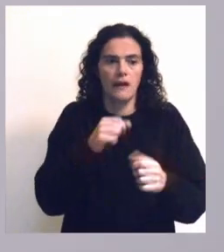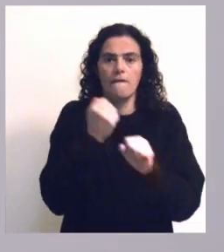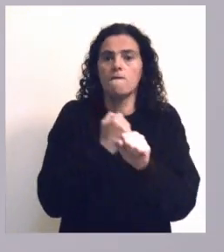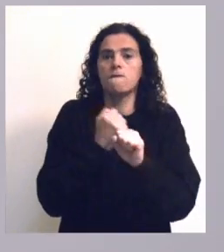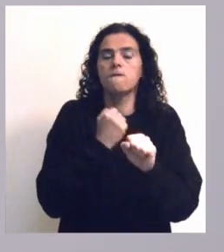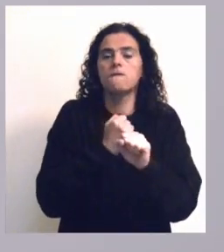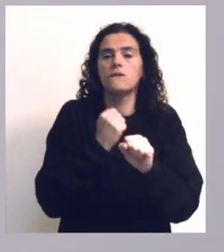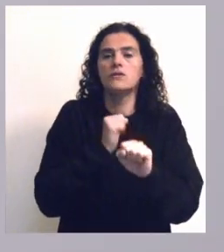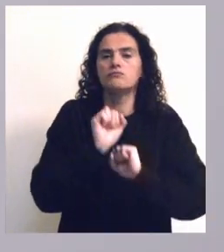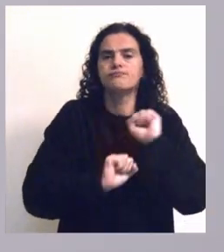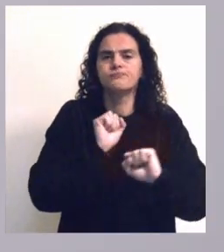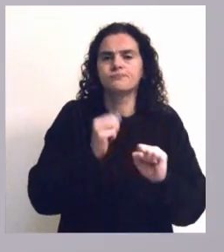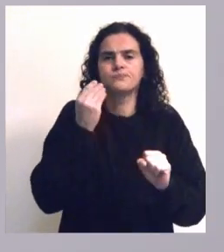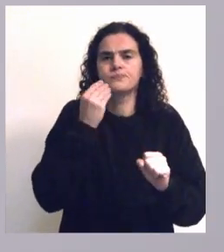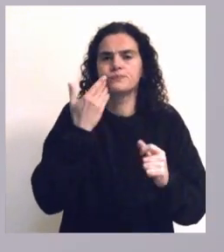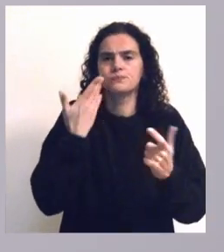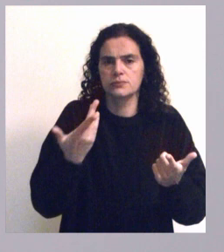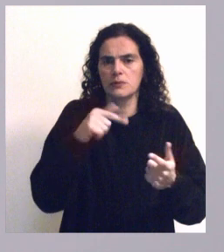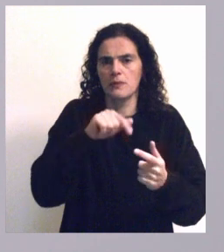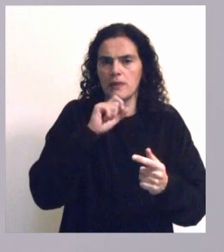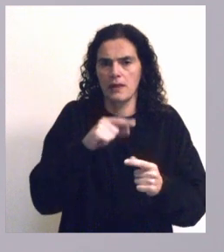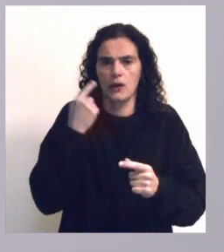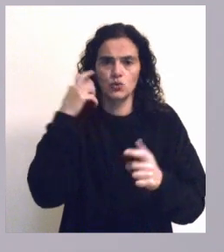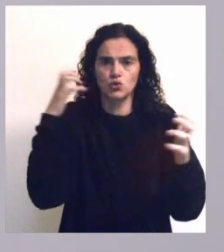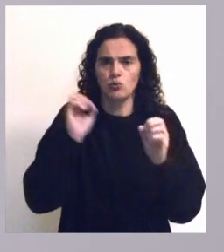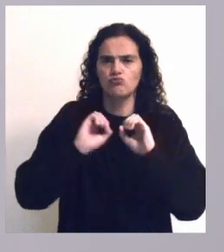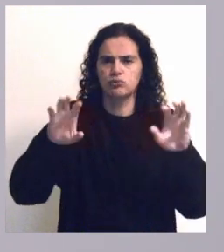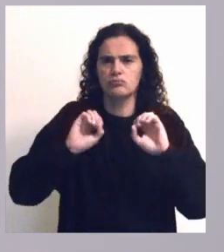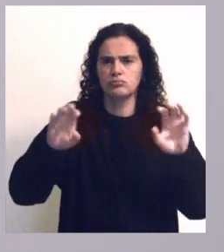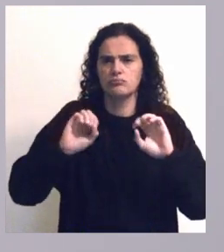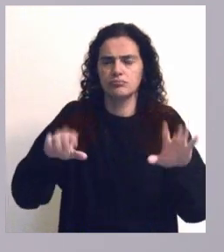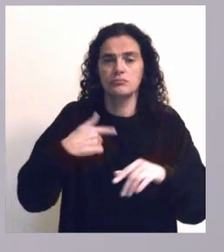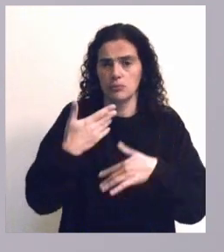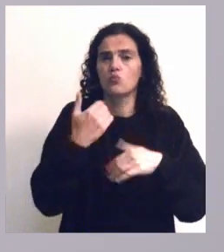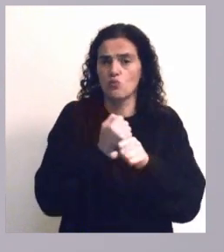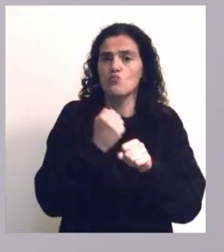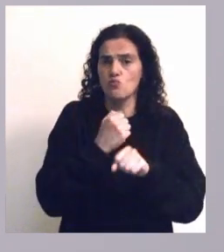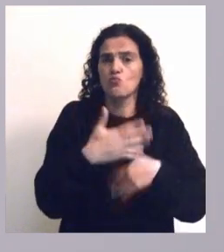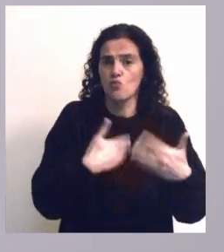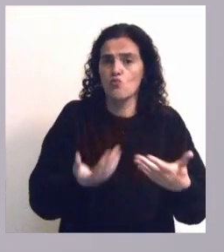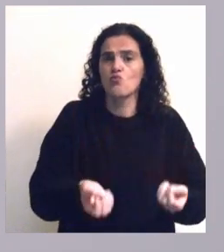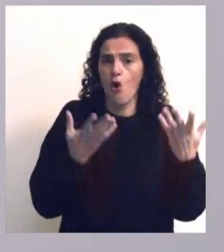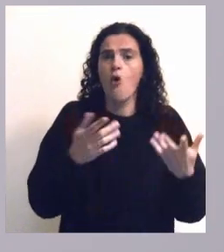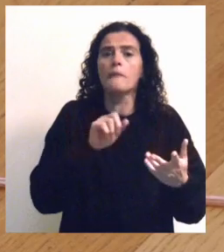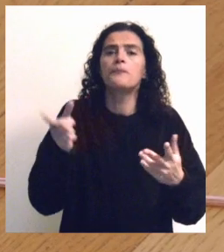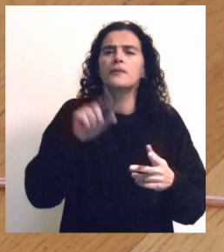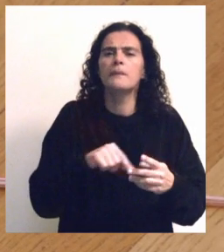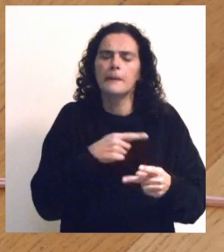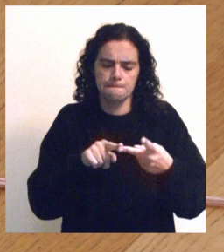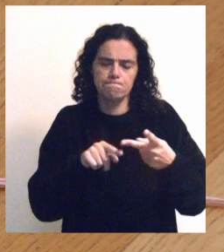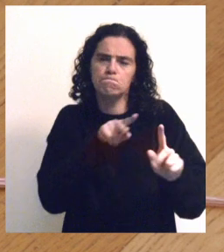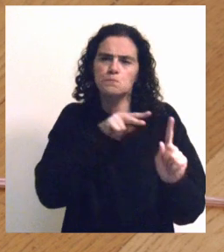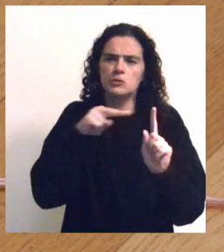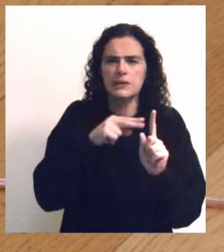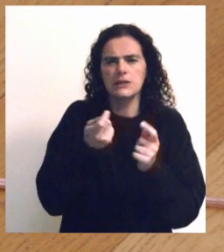que a sua funcionalidade enquanto dispositivos emissores de som está em funcionamento, mas também